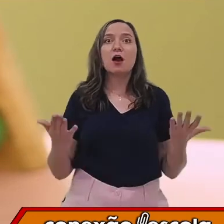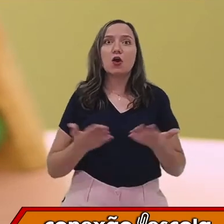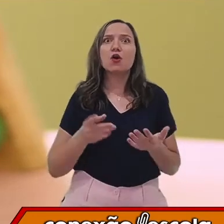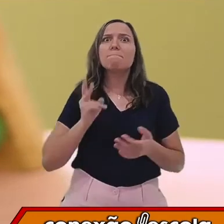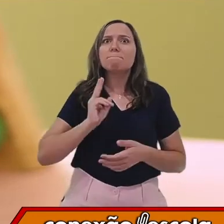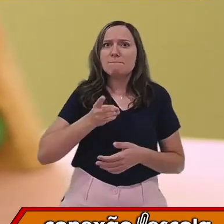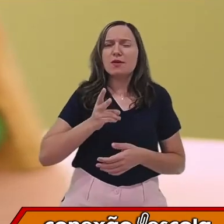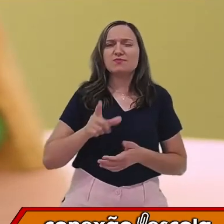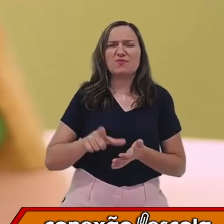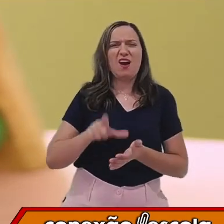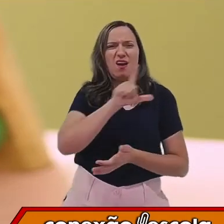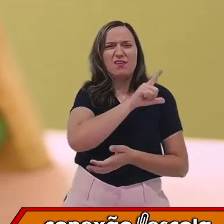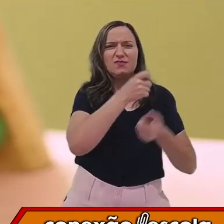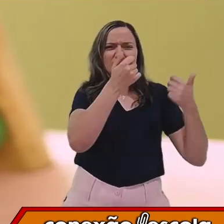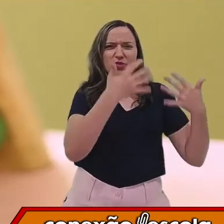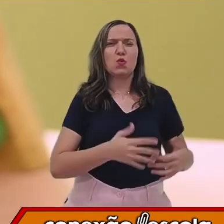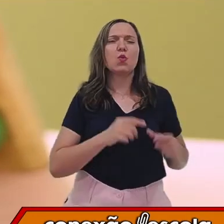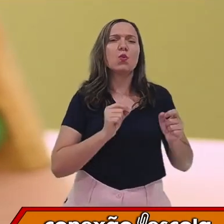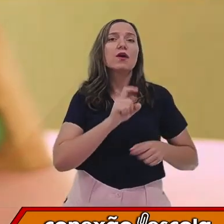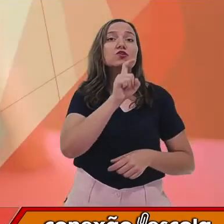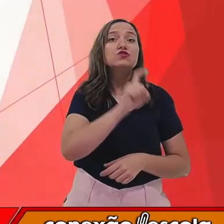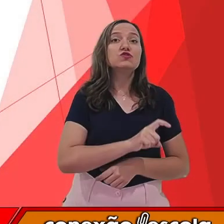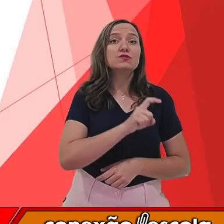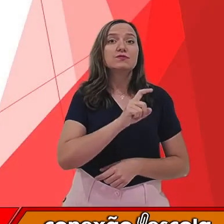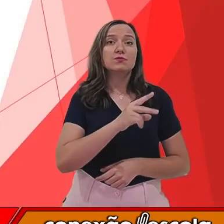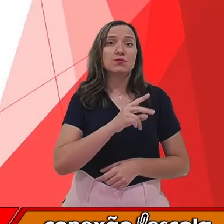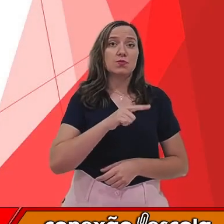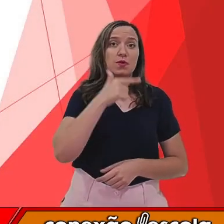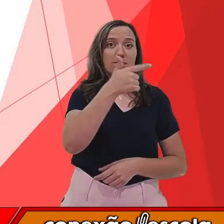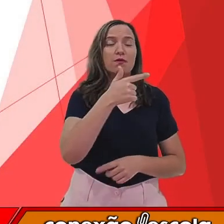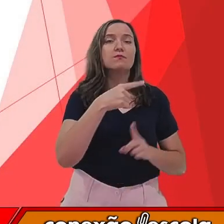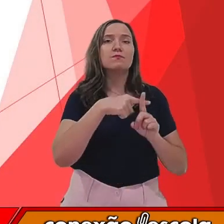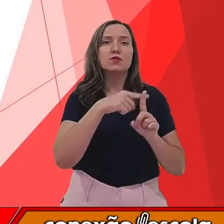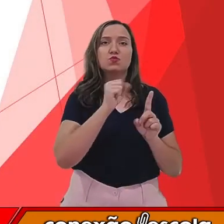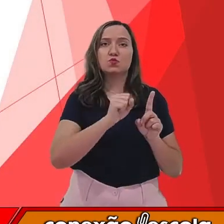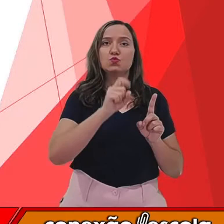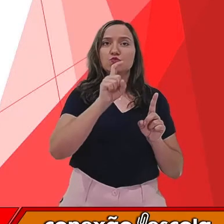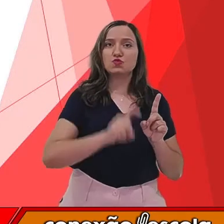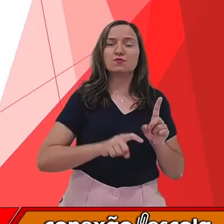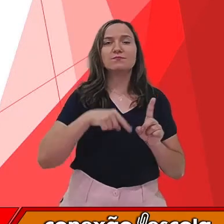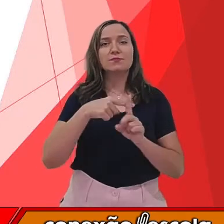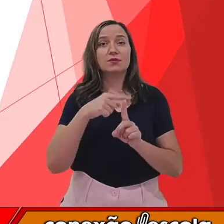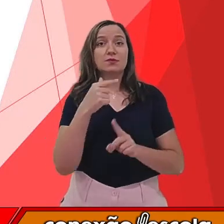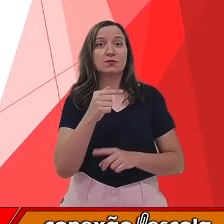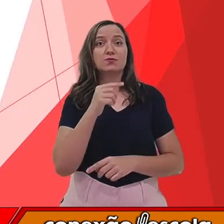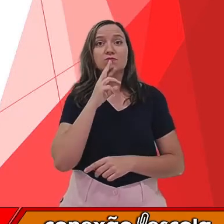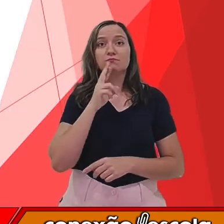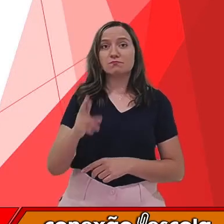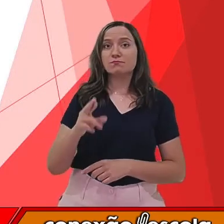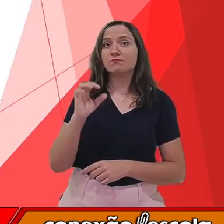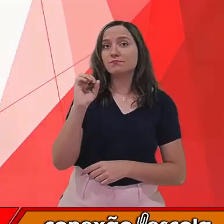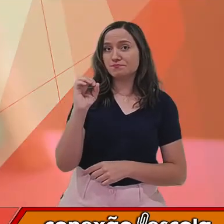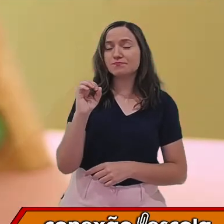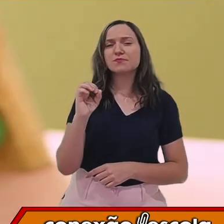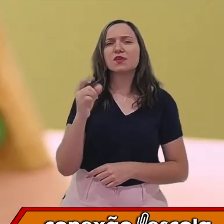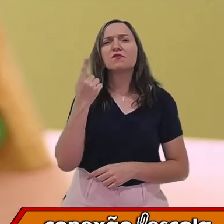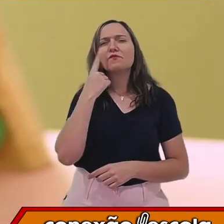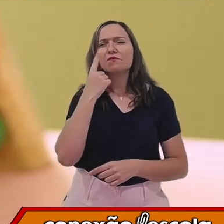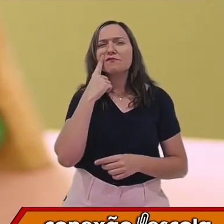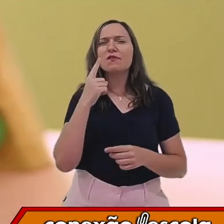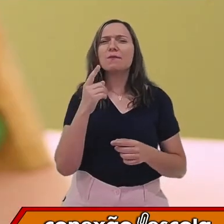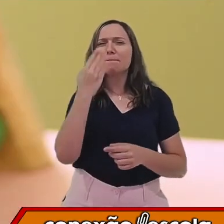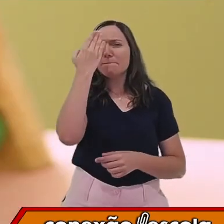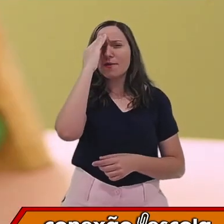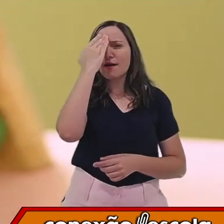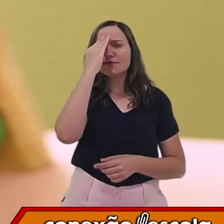do exército do problema anterior que a x ao quadrado + 8x + 7 = 0 como a fórmula de Bhaskara trabalha com os